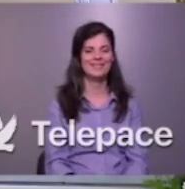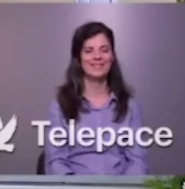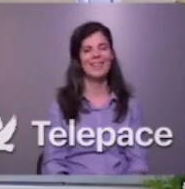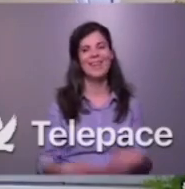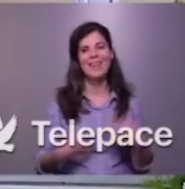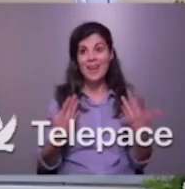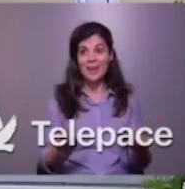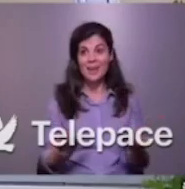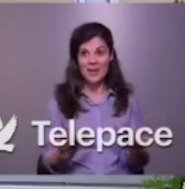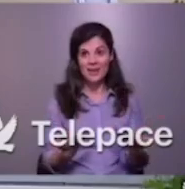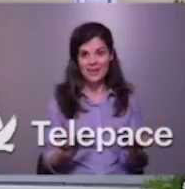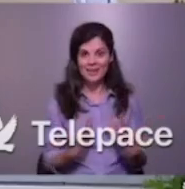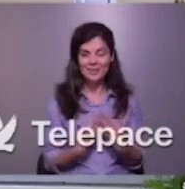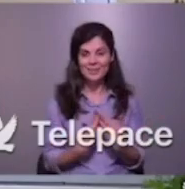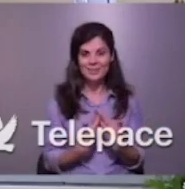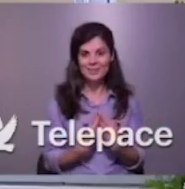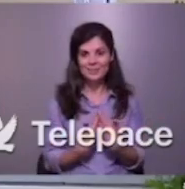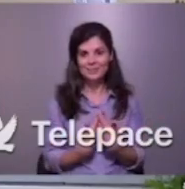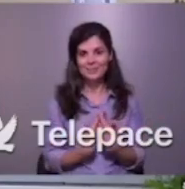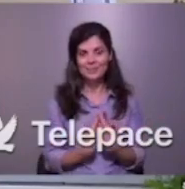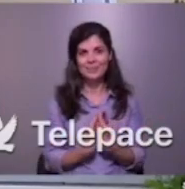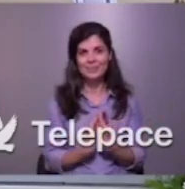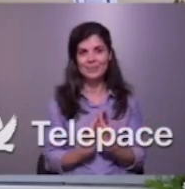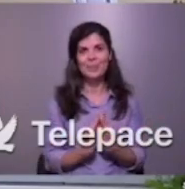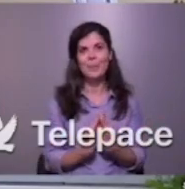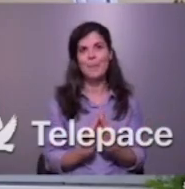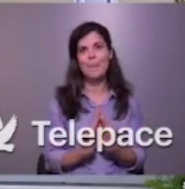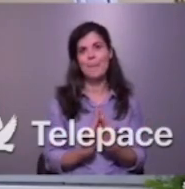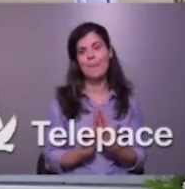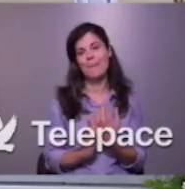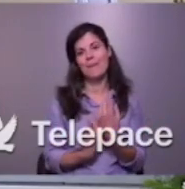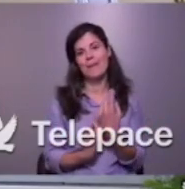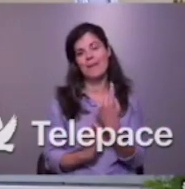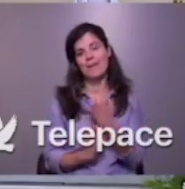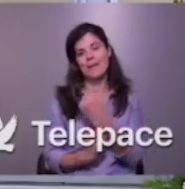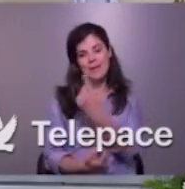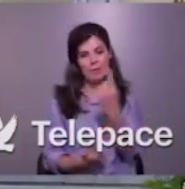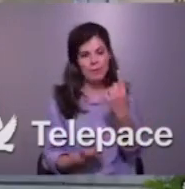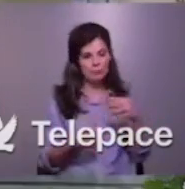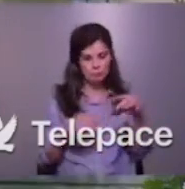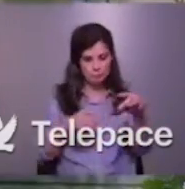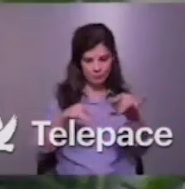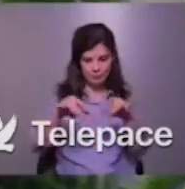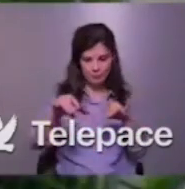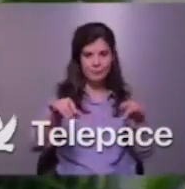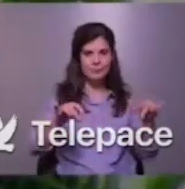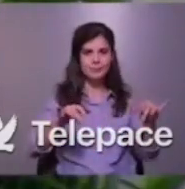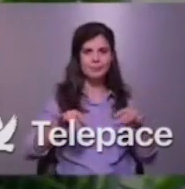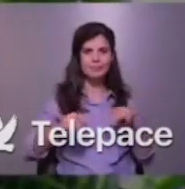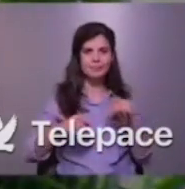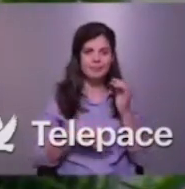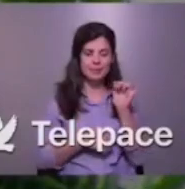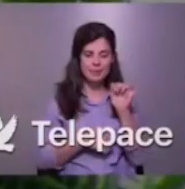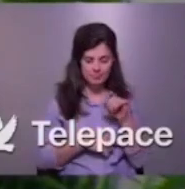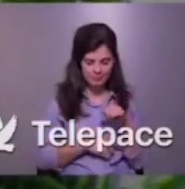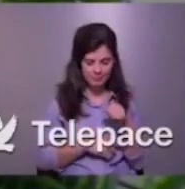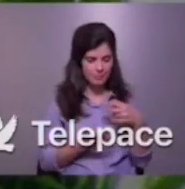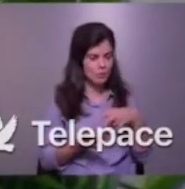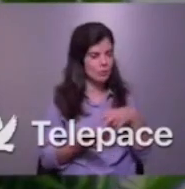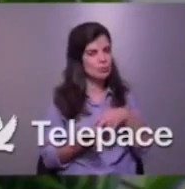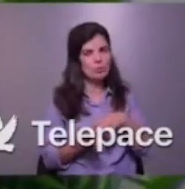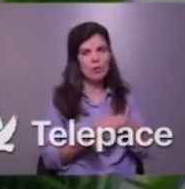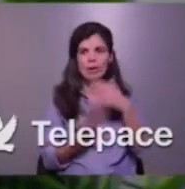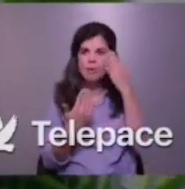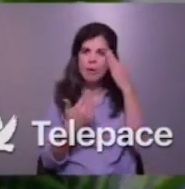E agora, tomando a posição que melhor nos permita adorar o Senhor, inclinando-nos,